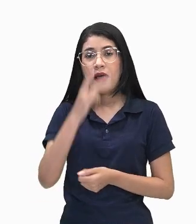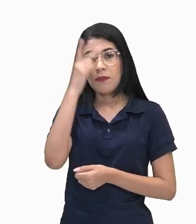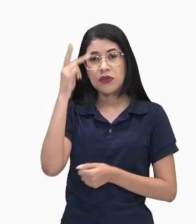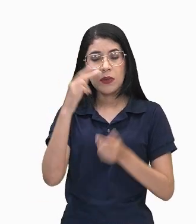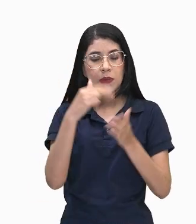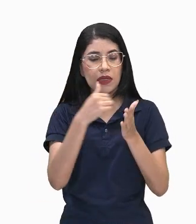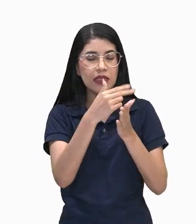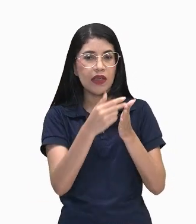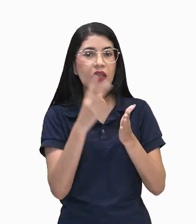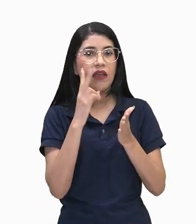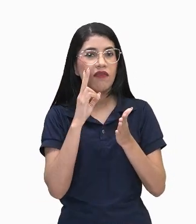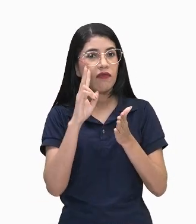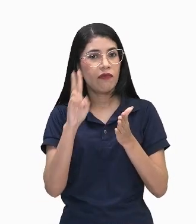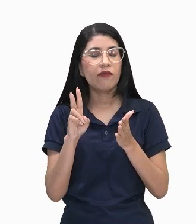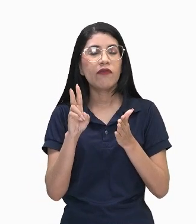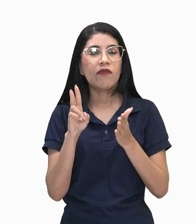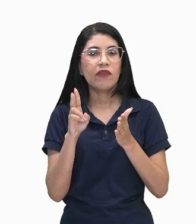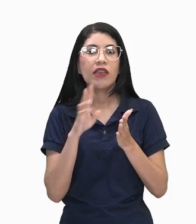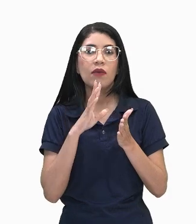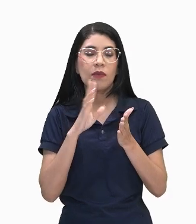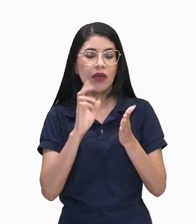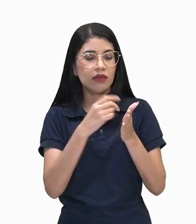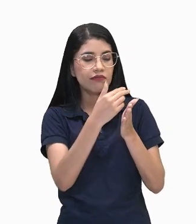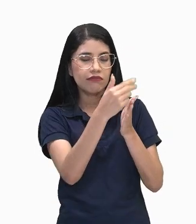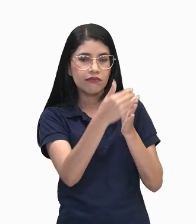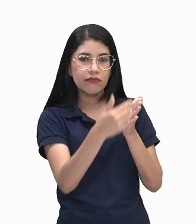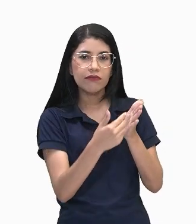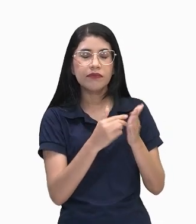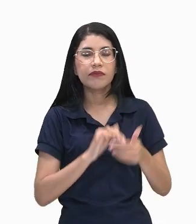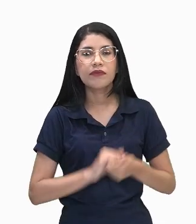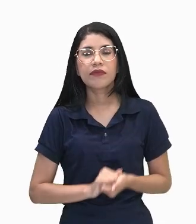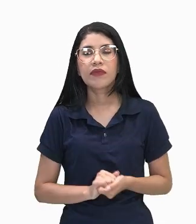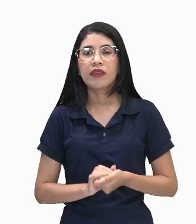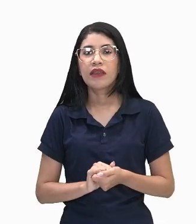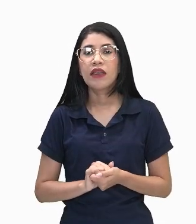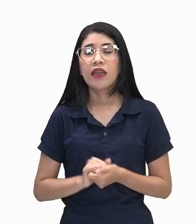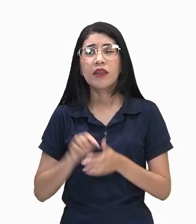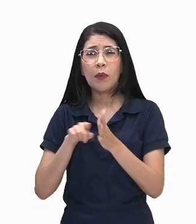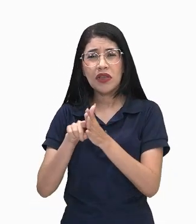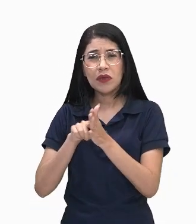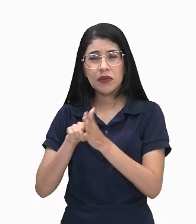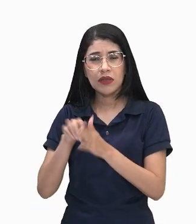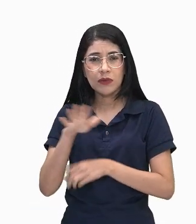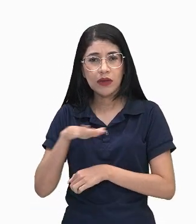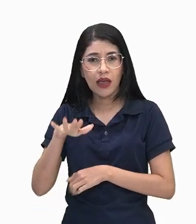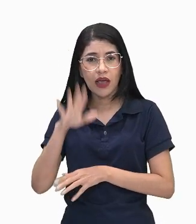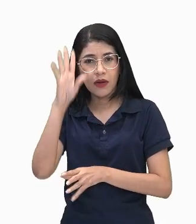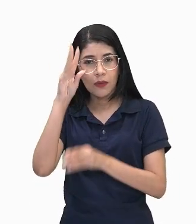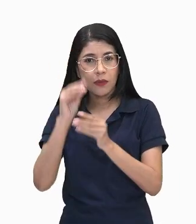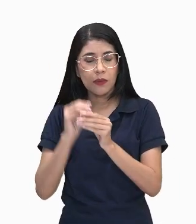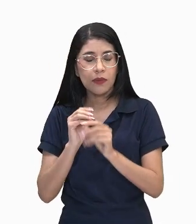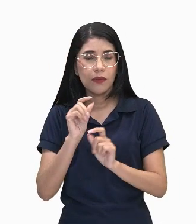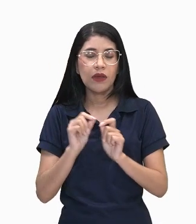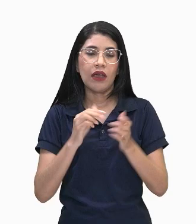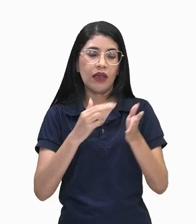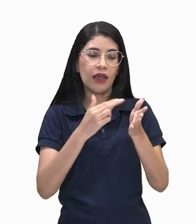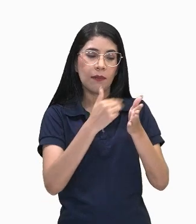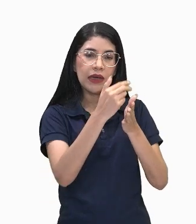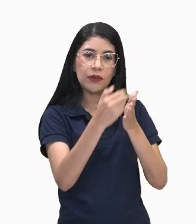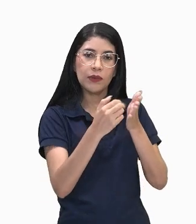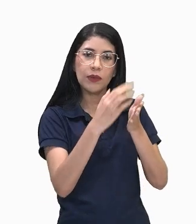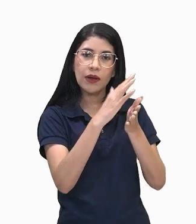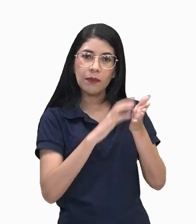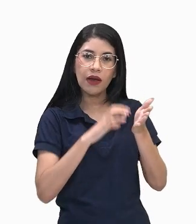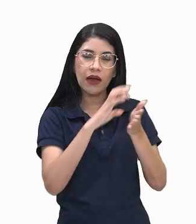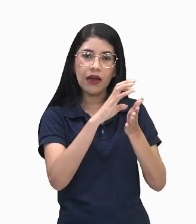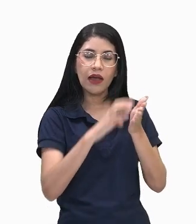temas, ou seja, os caçadores. Então, os estudiosos concluíram que essas pinturas elas foram produzidas